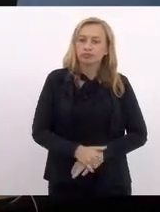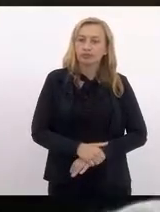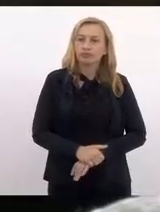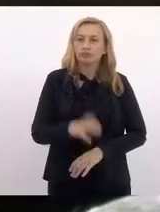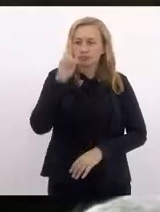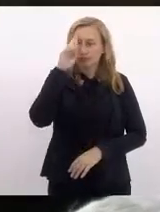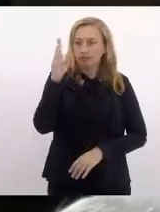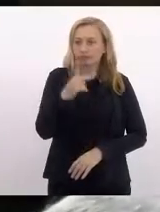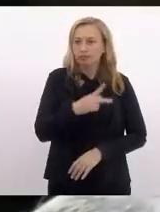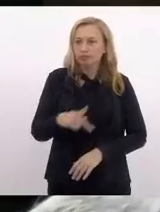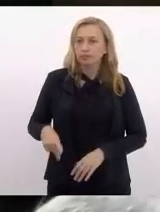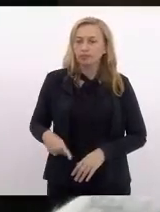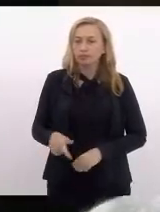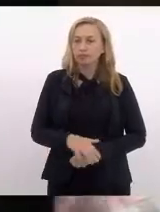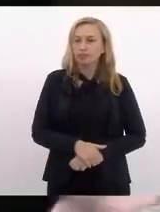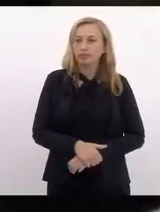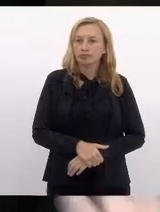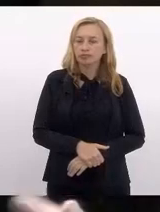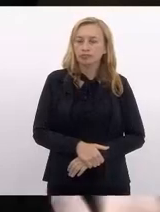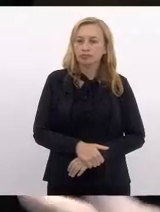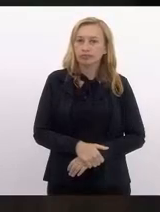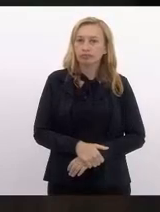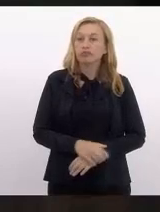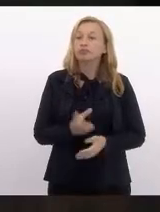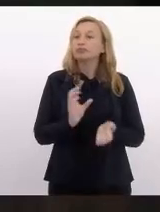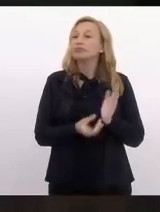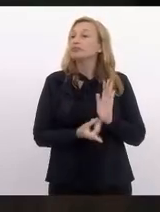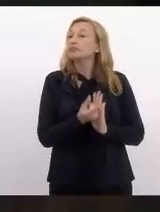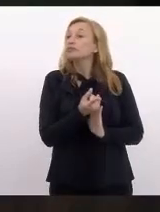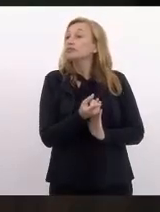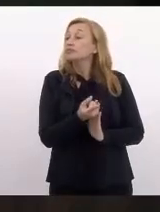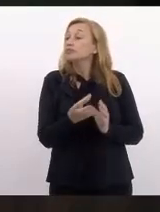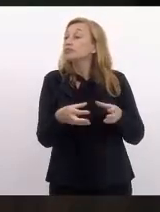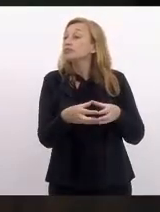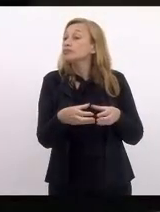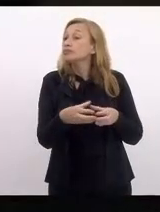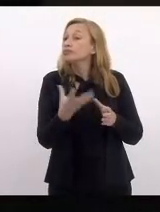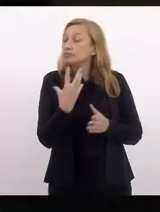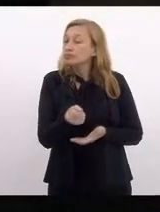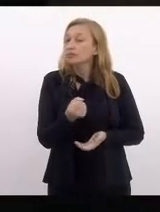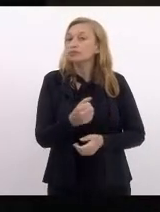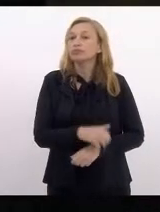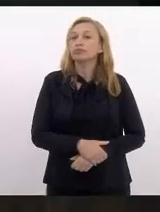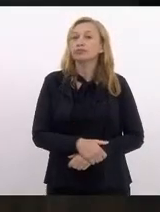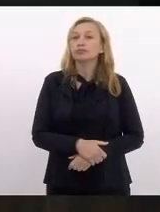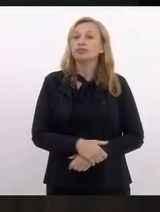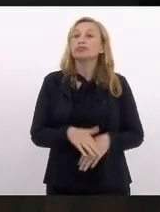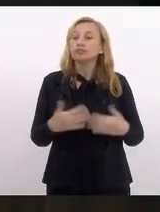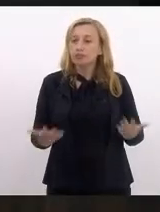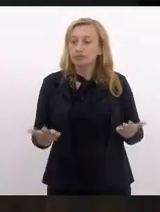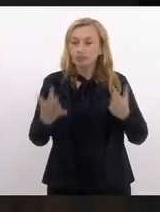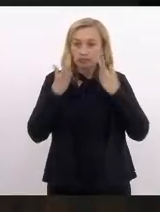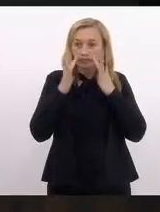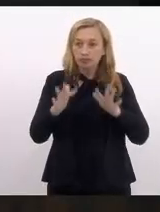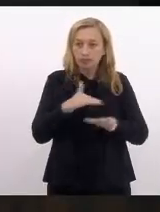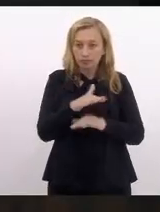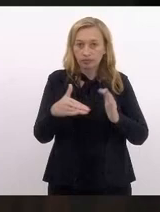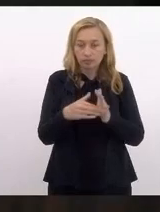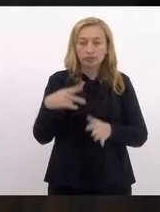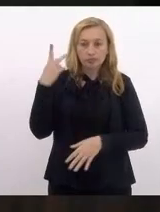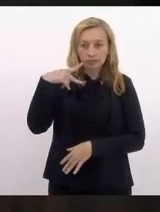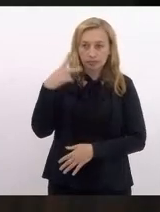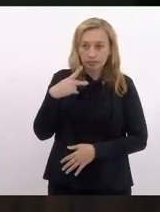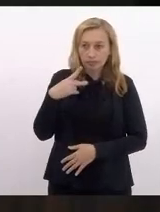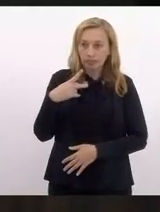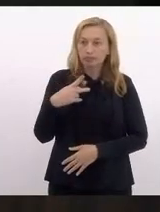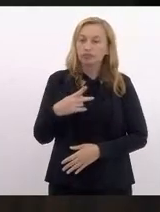o seu presente a questão do orçamento pela comissão de orçamento favorável tão atenção senhoras e senhores parlamentares